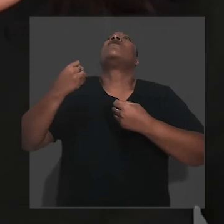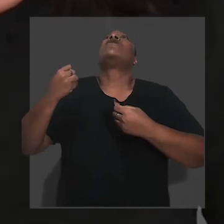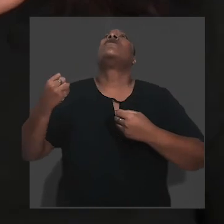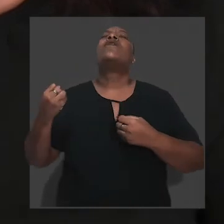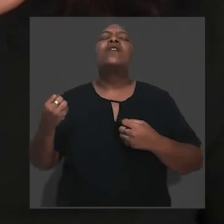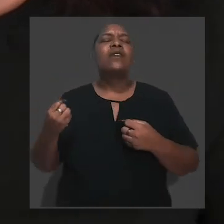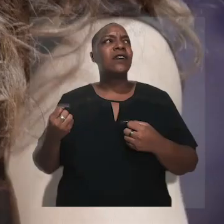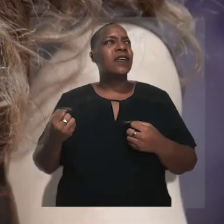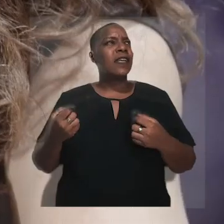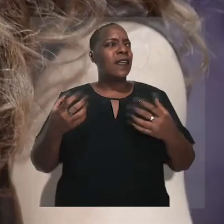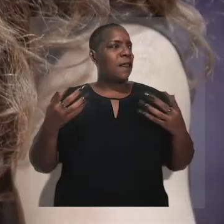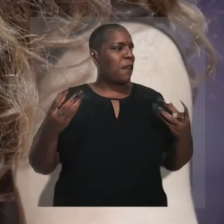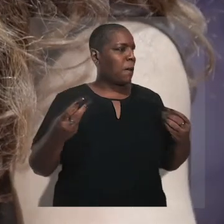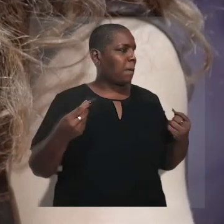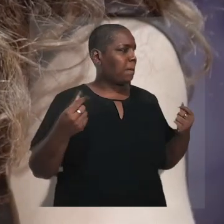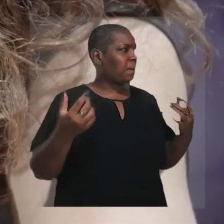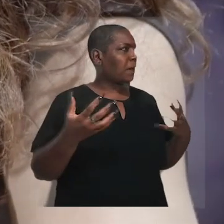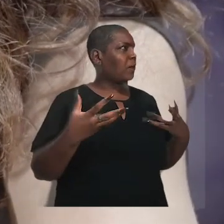você.